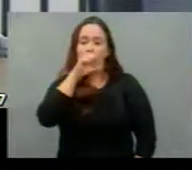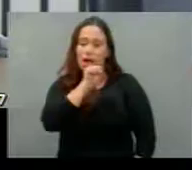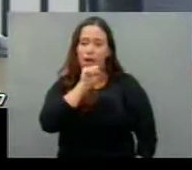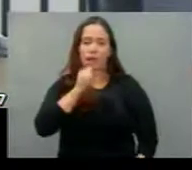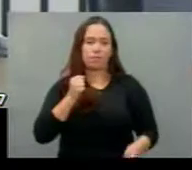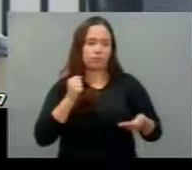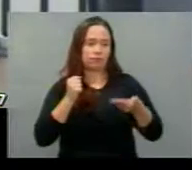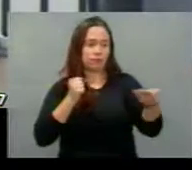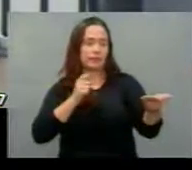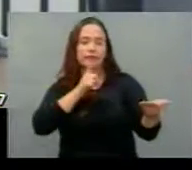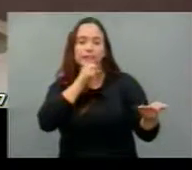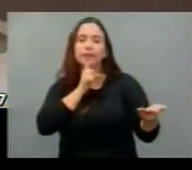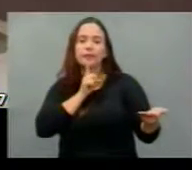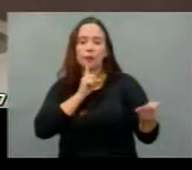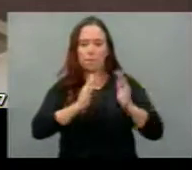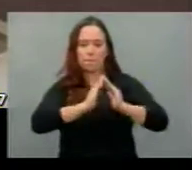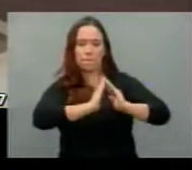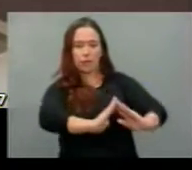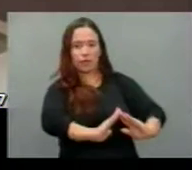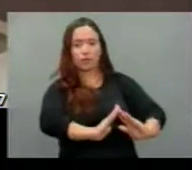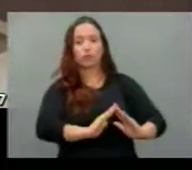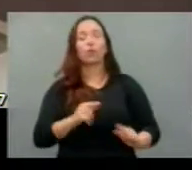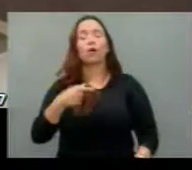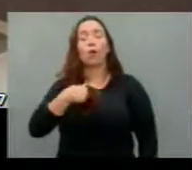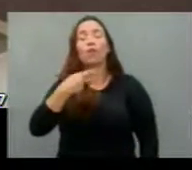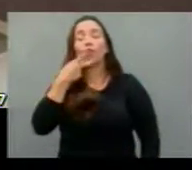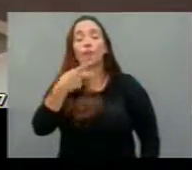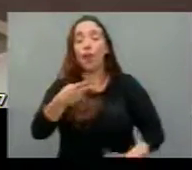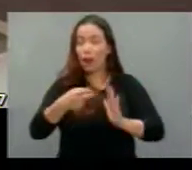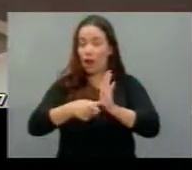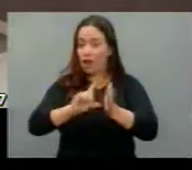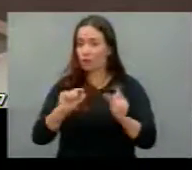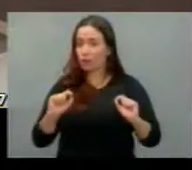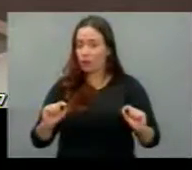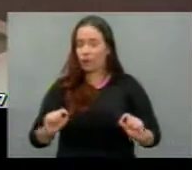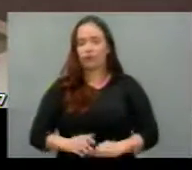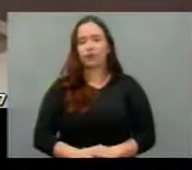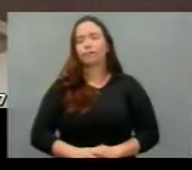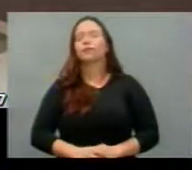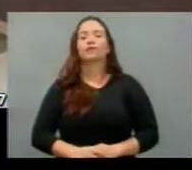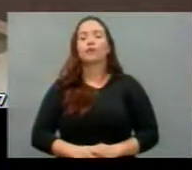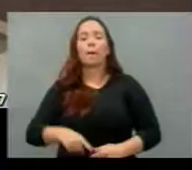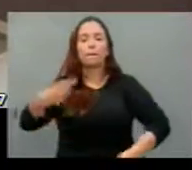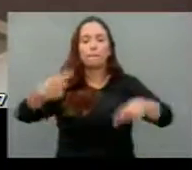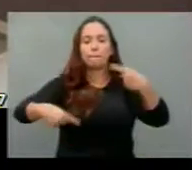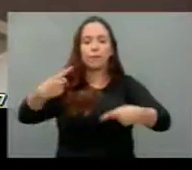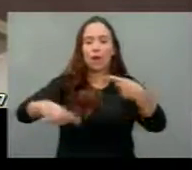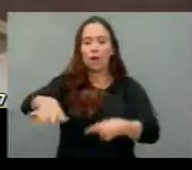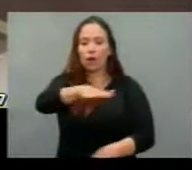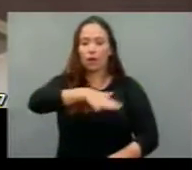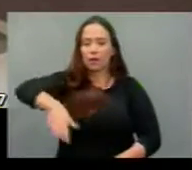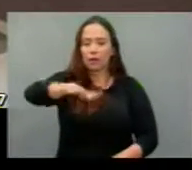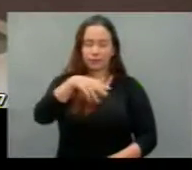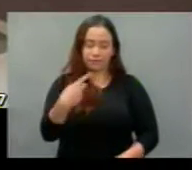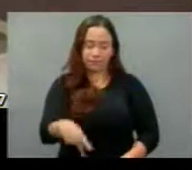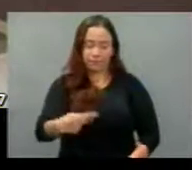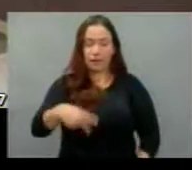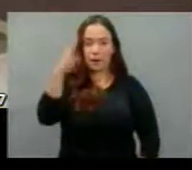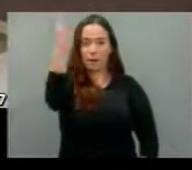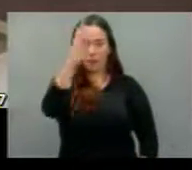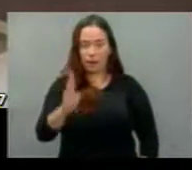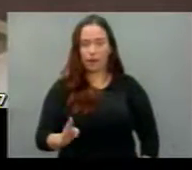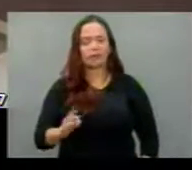o deputado Daniel, que me solicitou agora. Eu quero dizer o seguinte: a estrutura política brasileira, ela